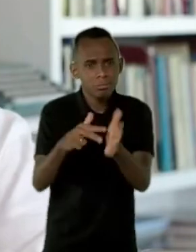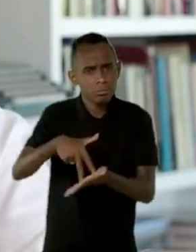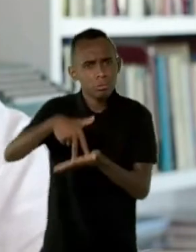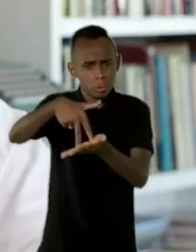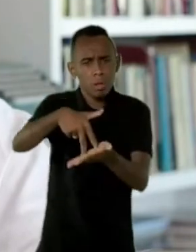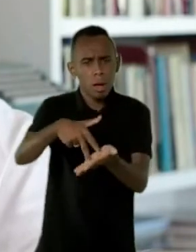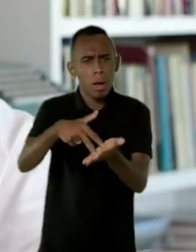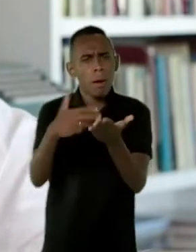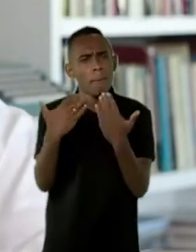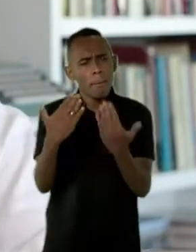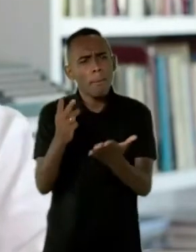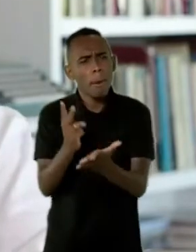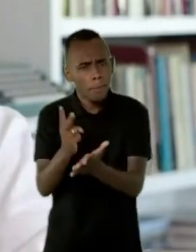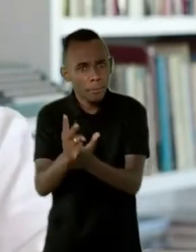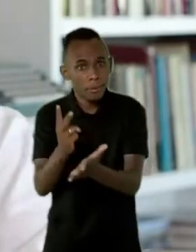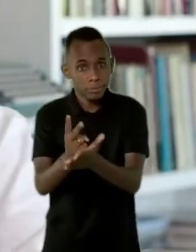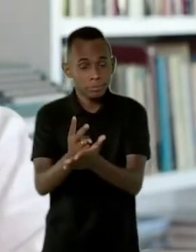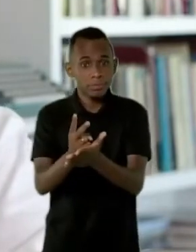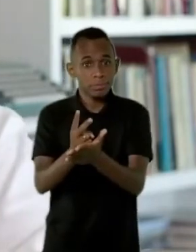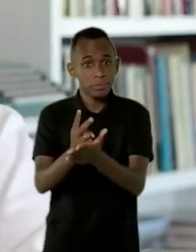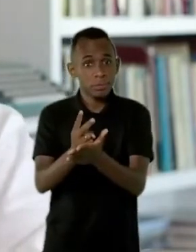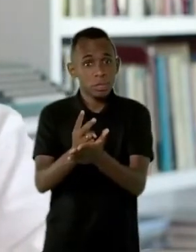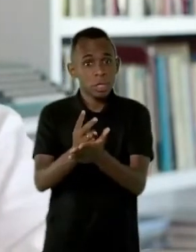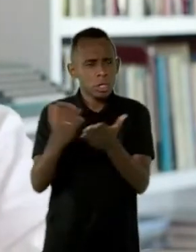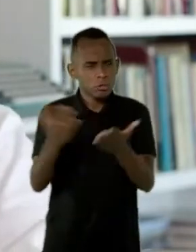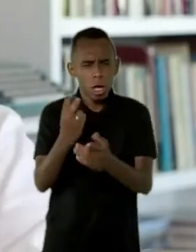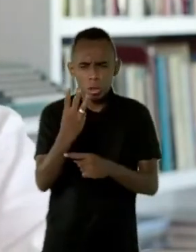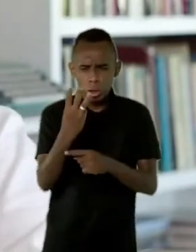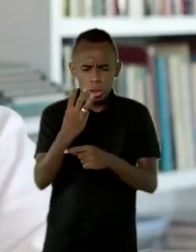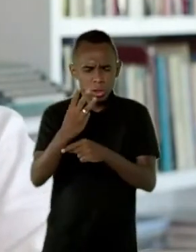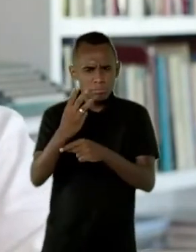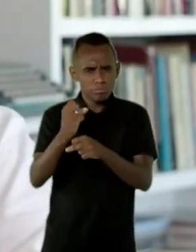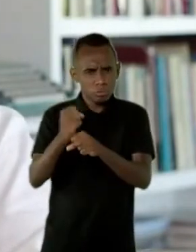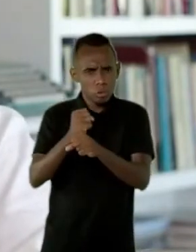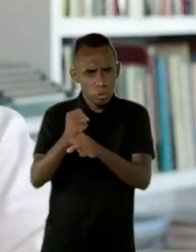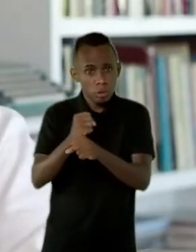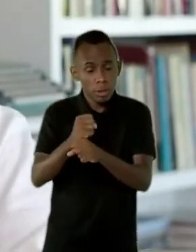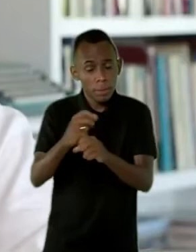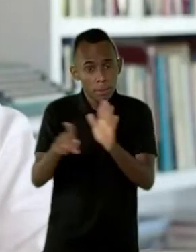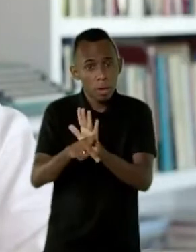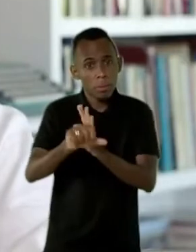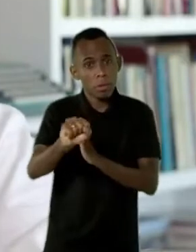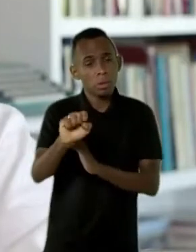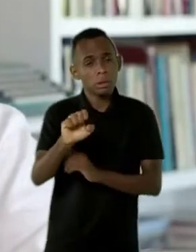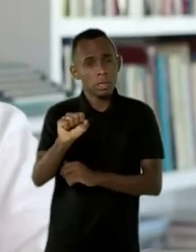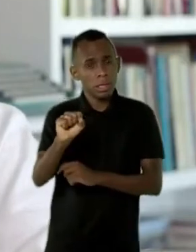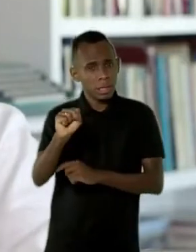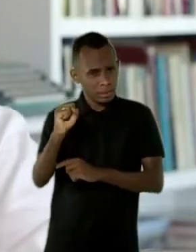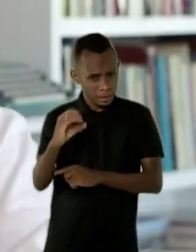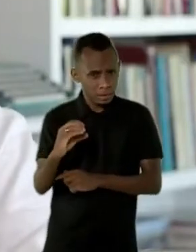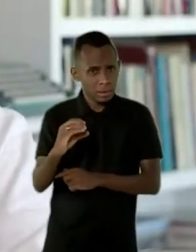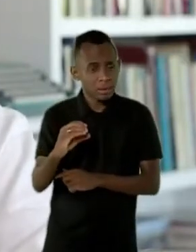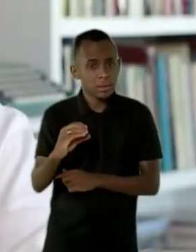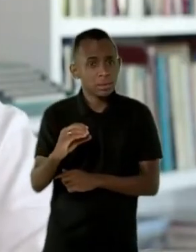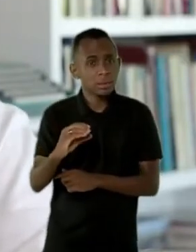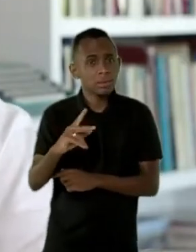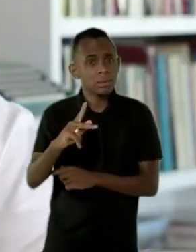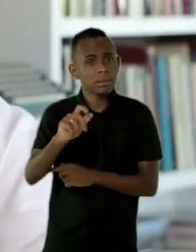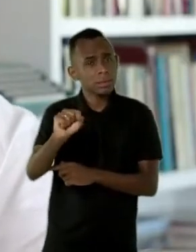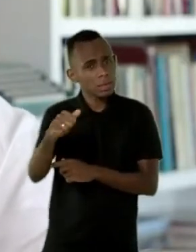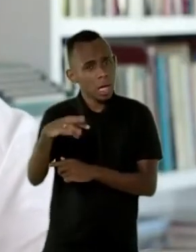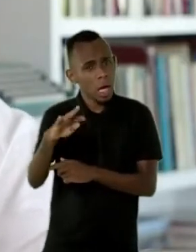em São Paulo e já há 3 anos aí com vocês no Sesc Santo André. Hoje a gente tem aqui para esse